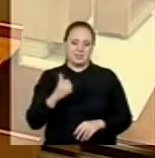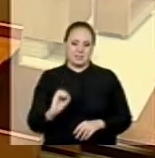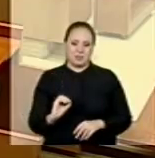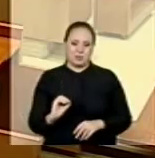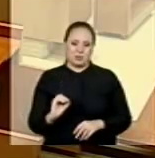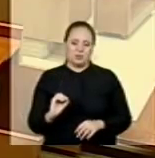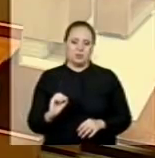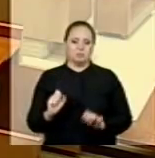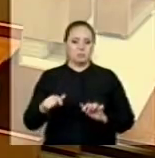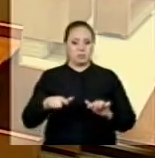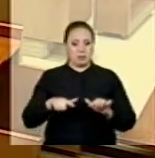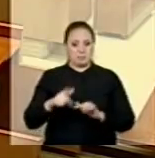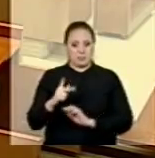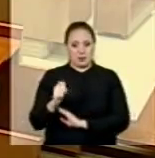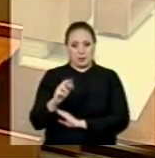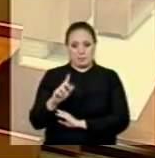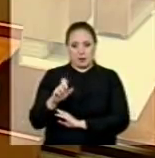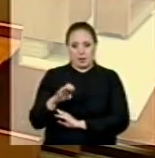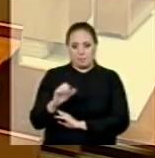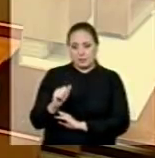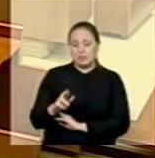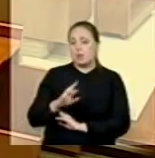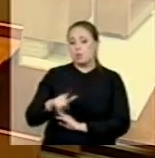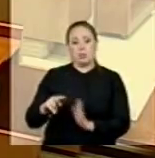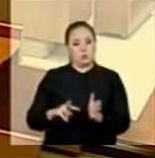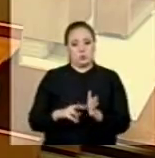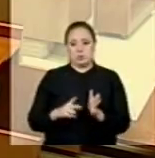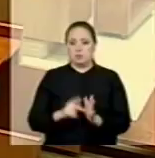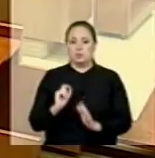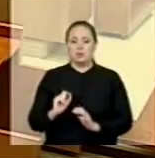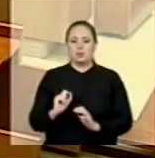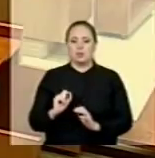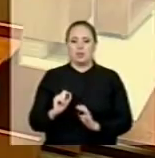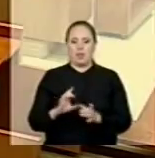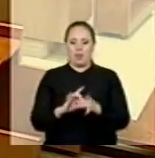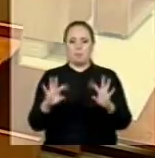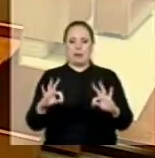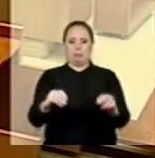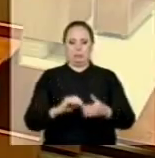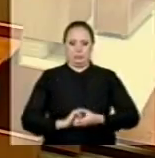função parlamentar, não implica dar-lhe carta branca.